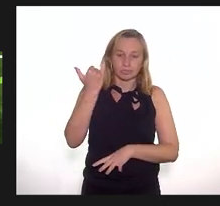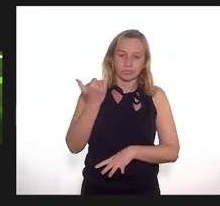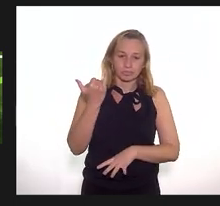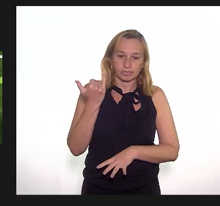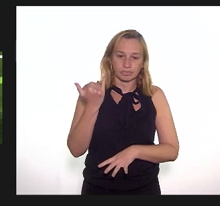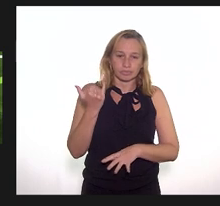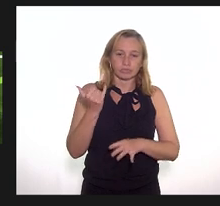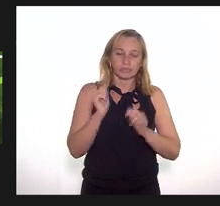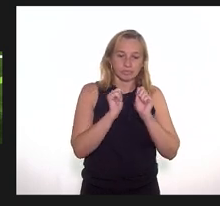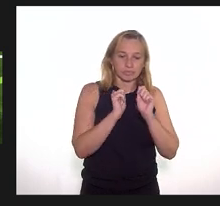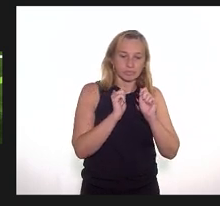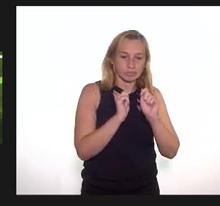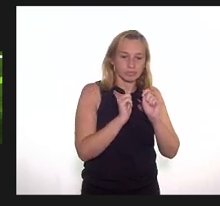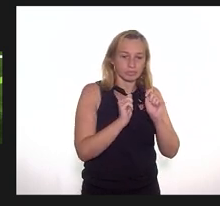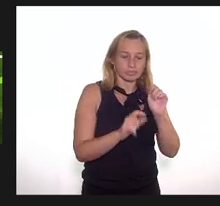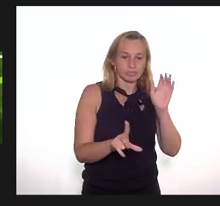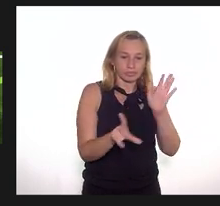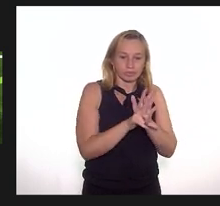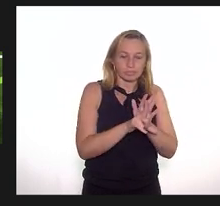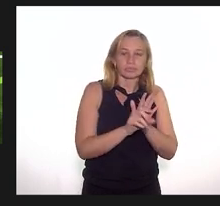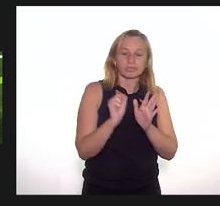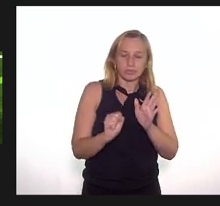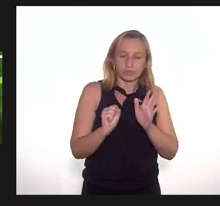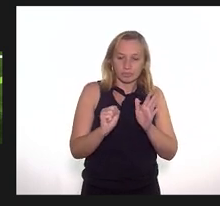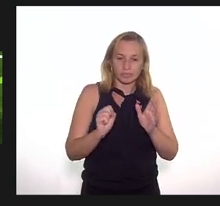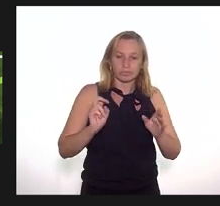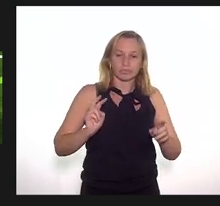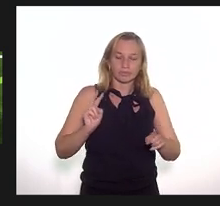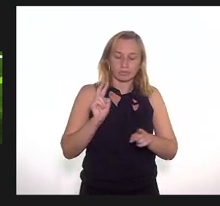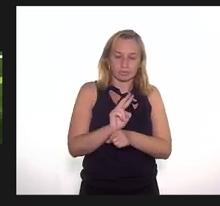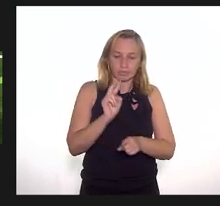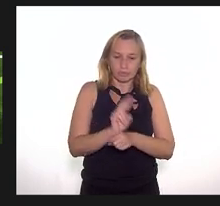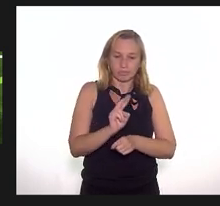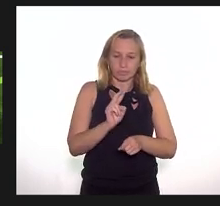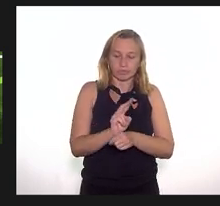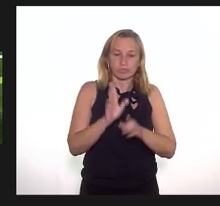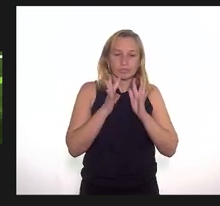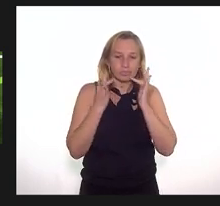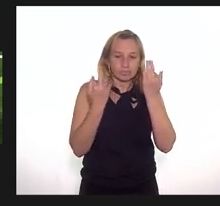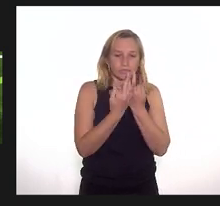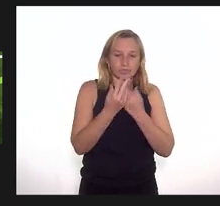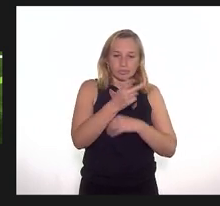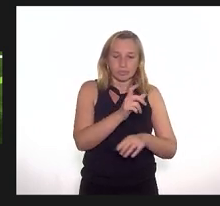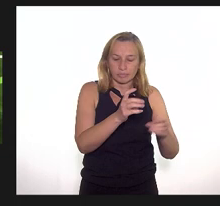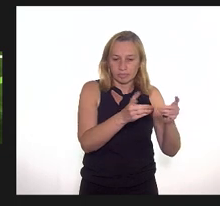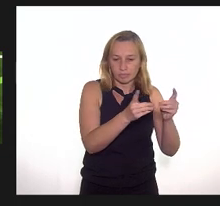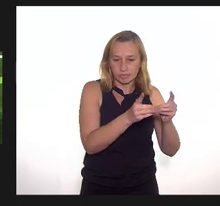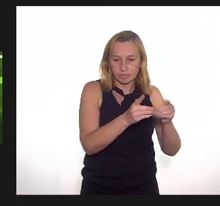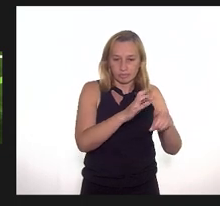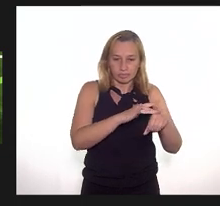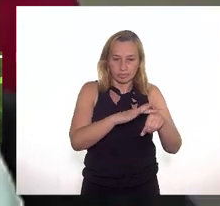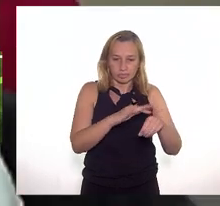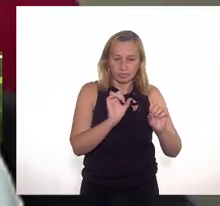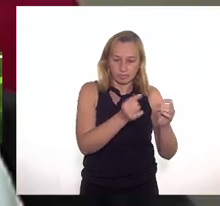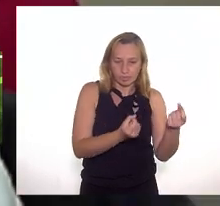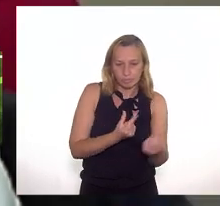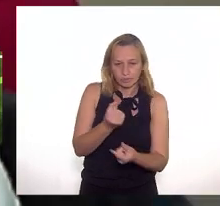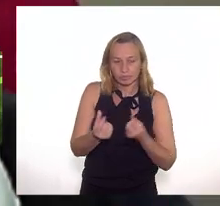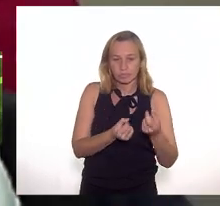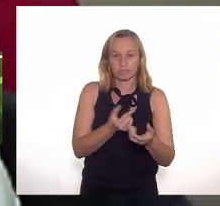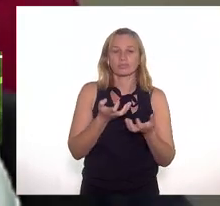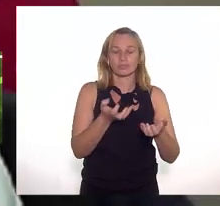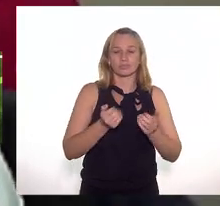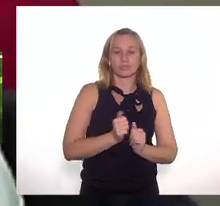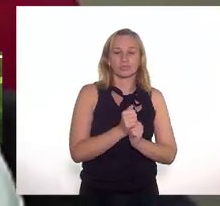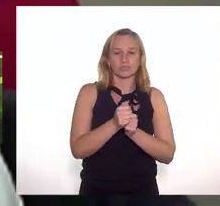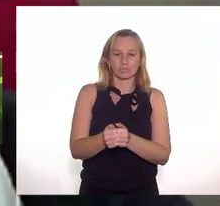de legislações que possam proteger aos familiares e às pessoas com doenças raras. Eu queria fazer um